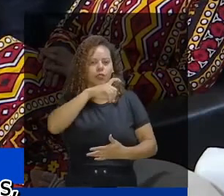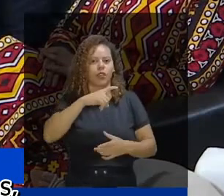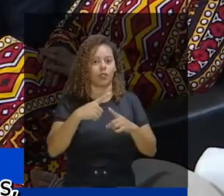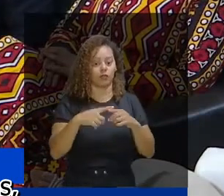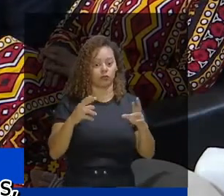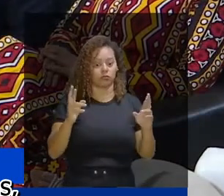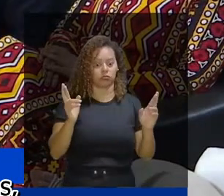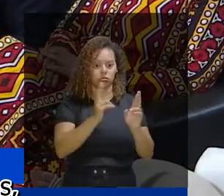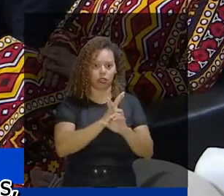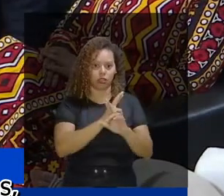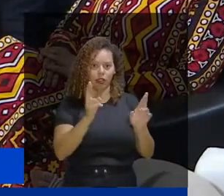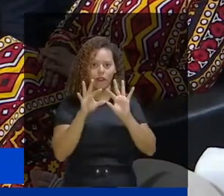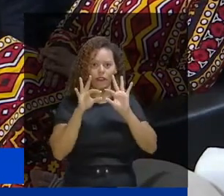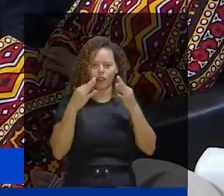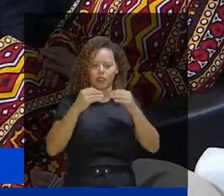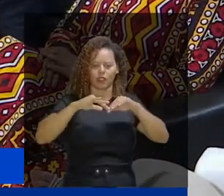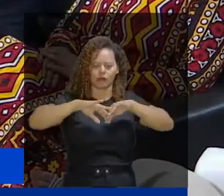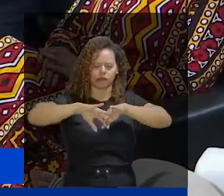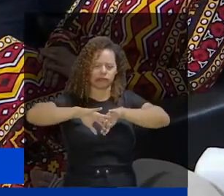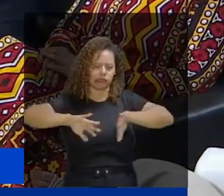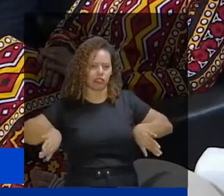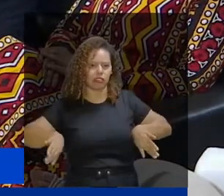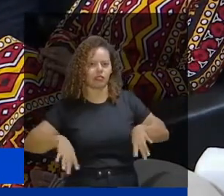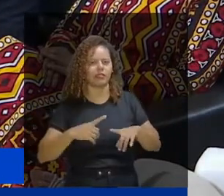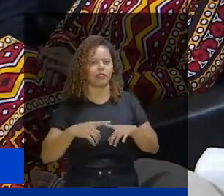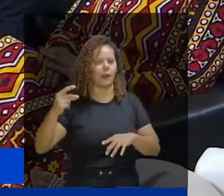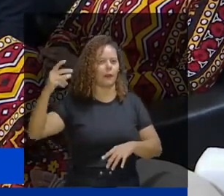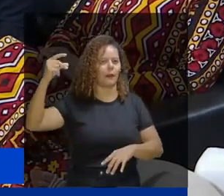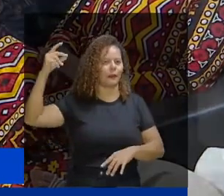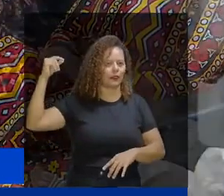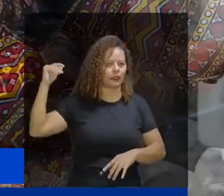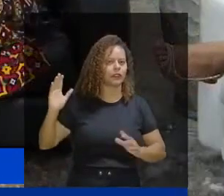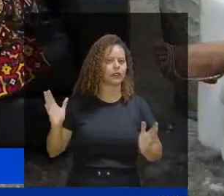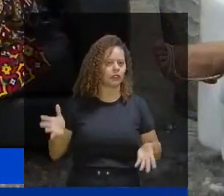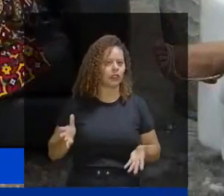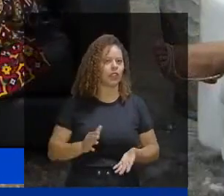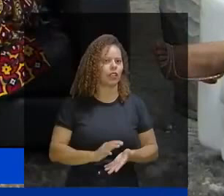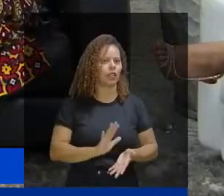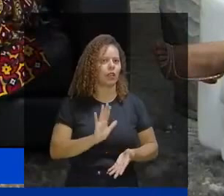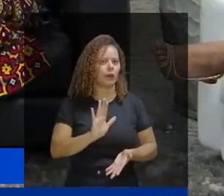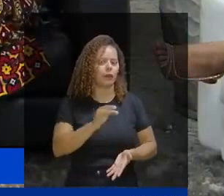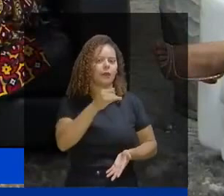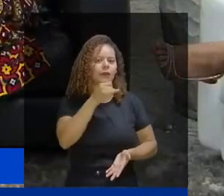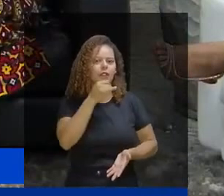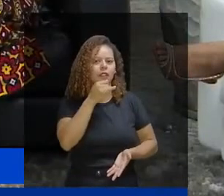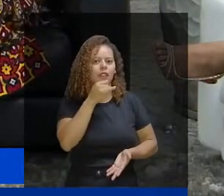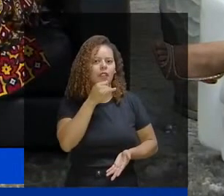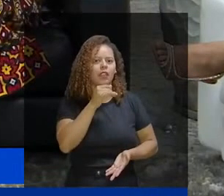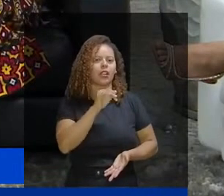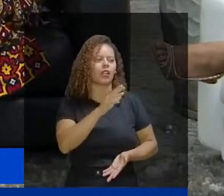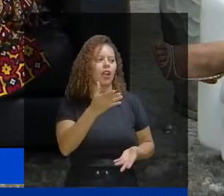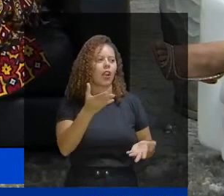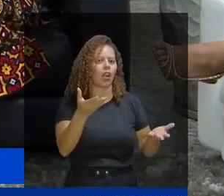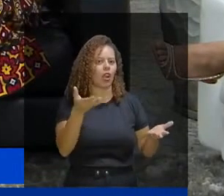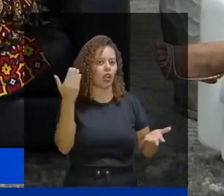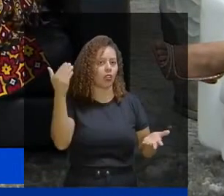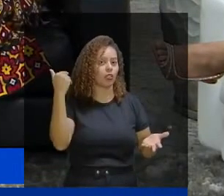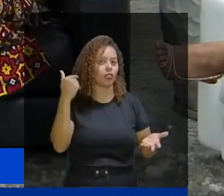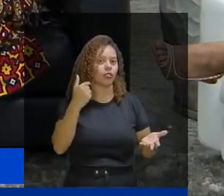relação familiar. E o que aconteceu? Quando de repente nós brancos assinamos a Lei